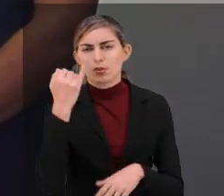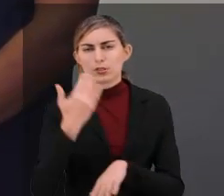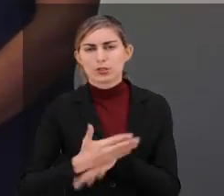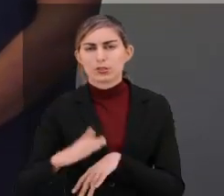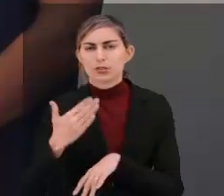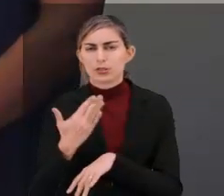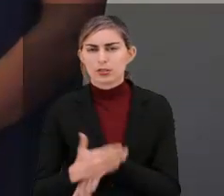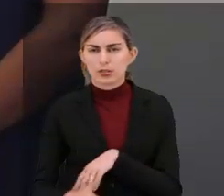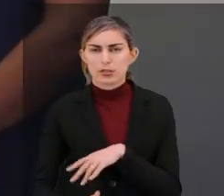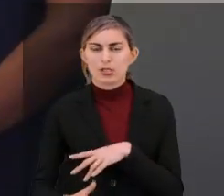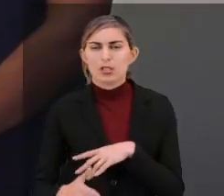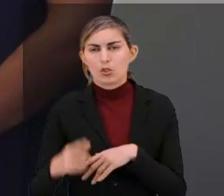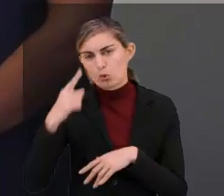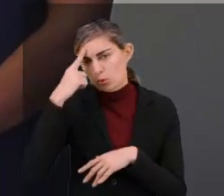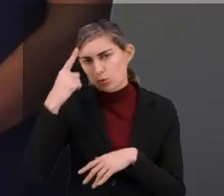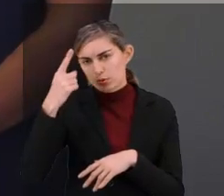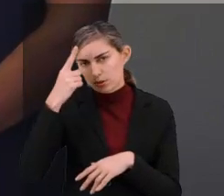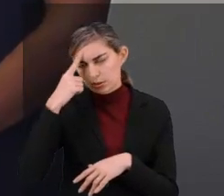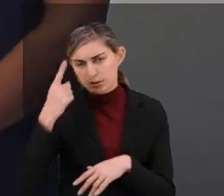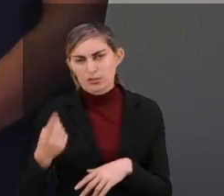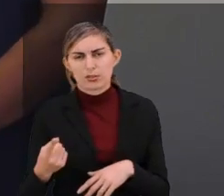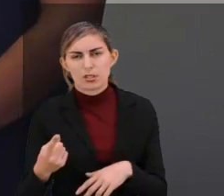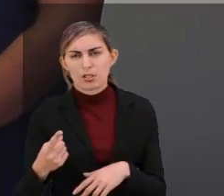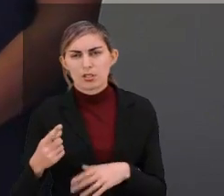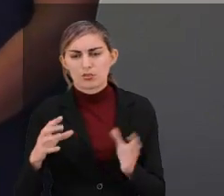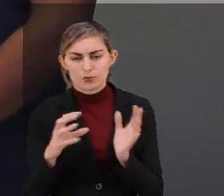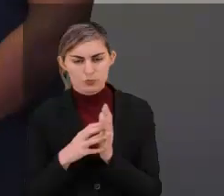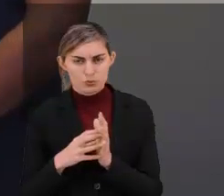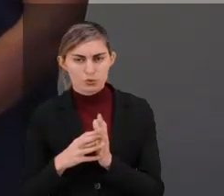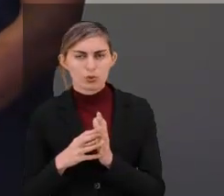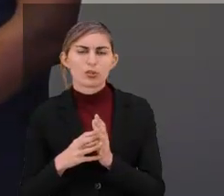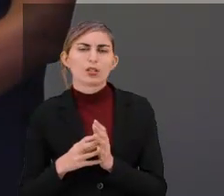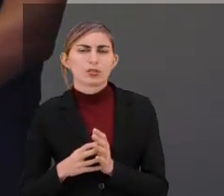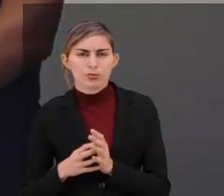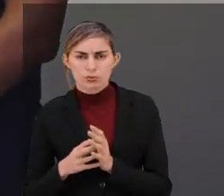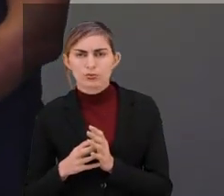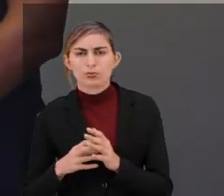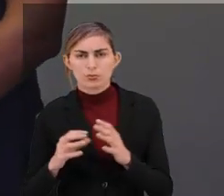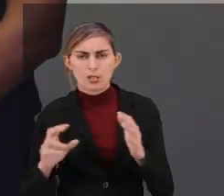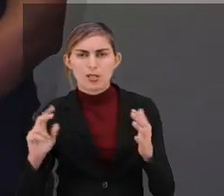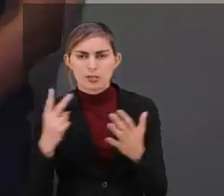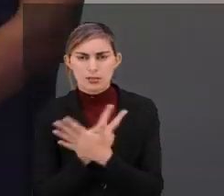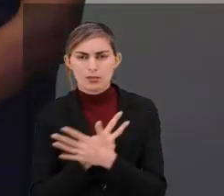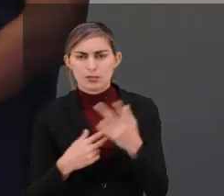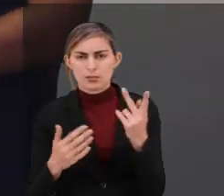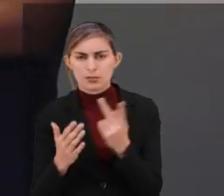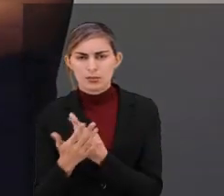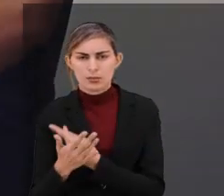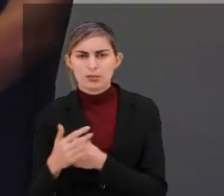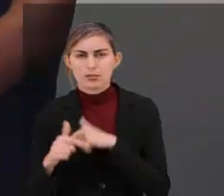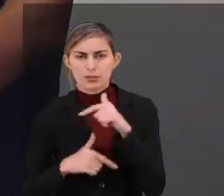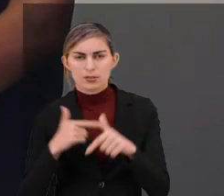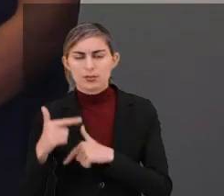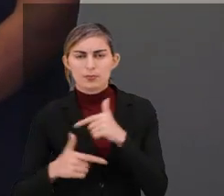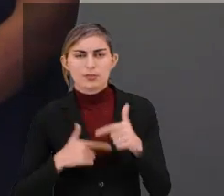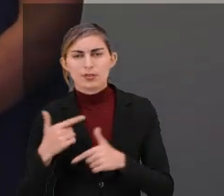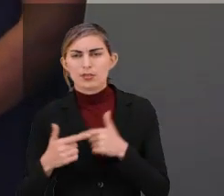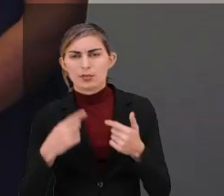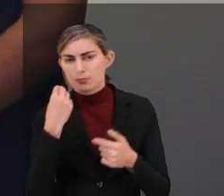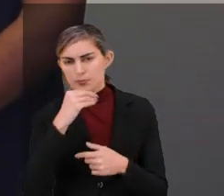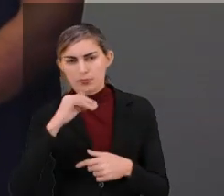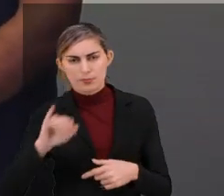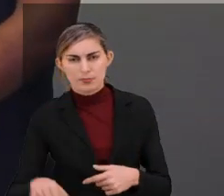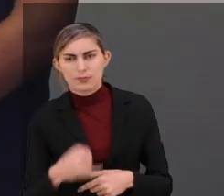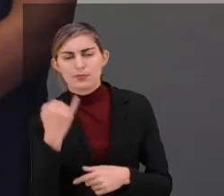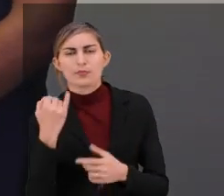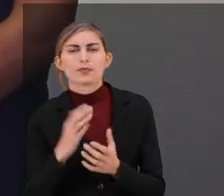treinar e conscientizar os funcionários nessa questão do acidente de trabalho. Daniel, obrigado pela oportunidade,